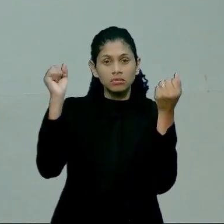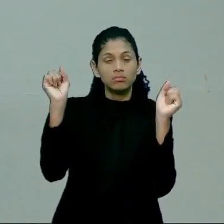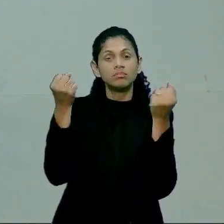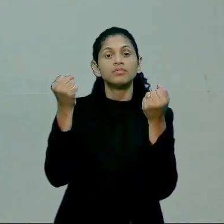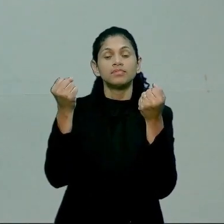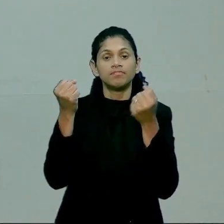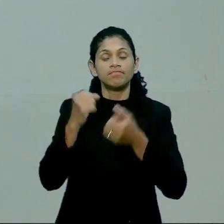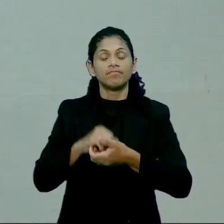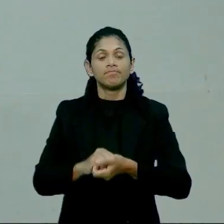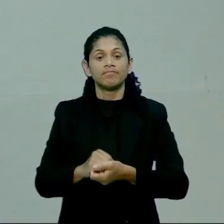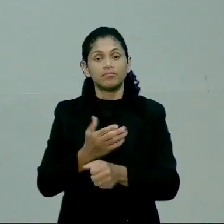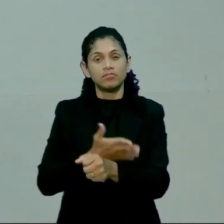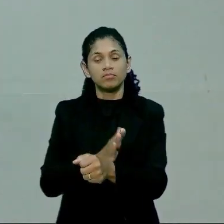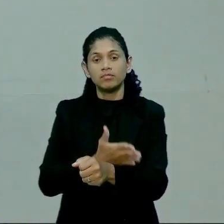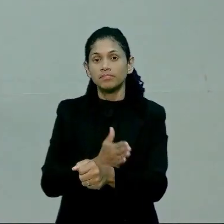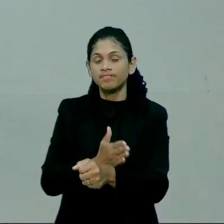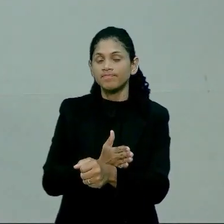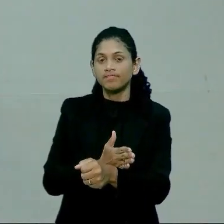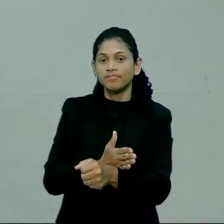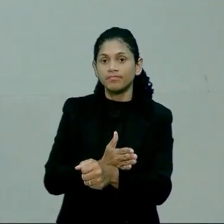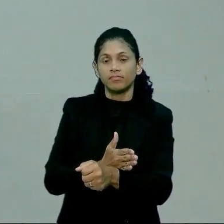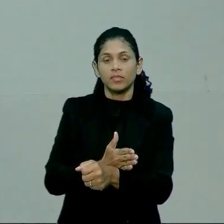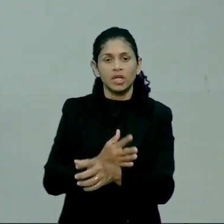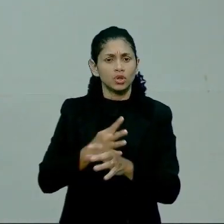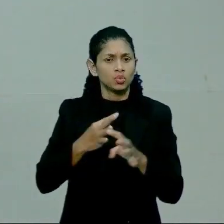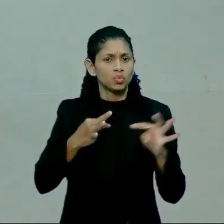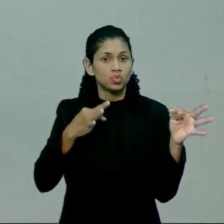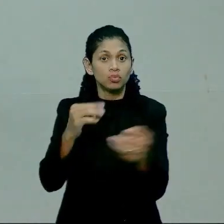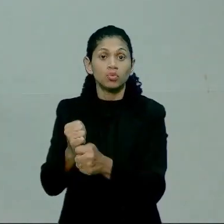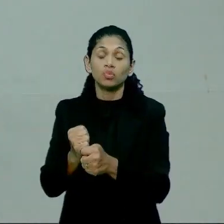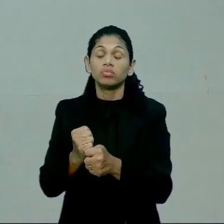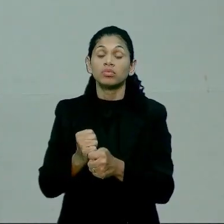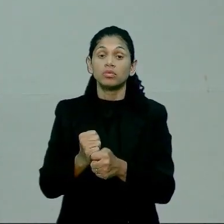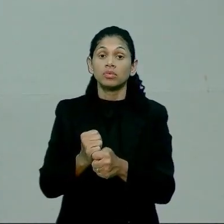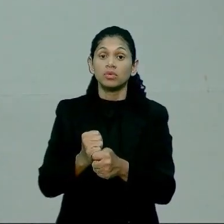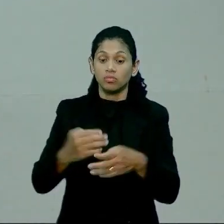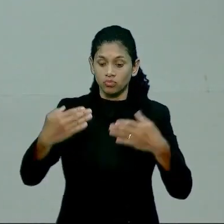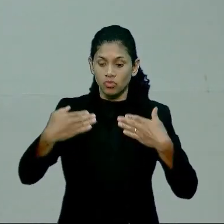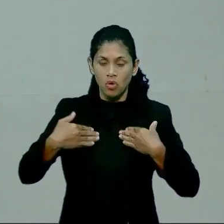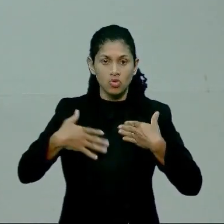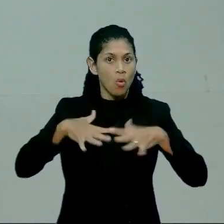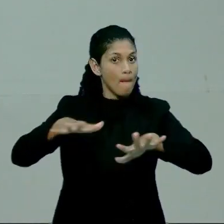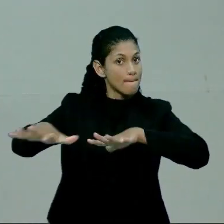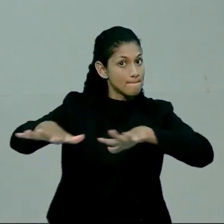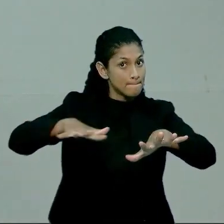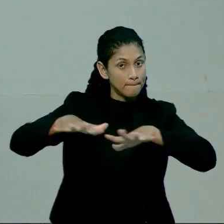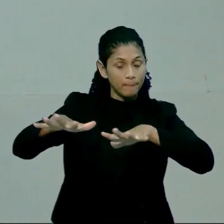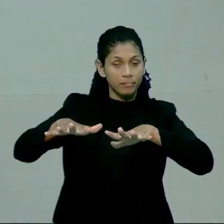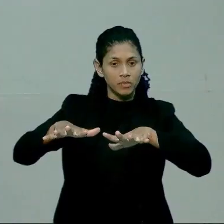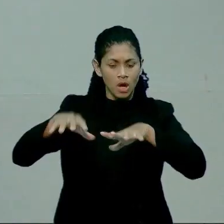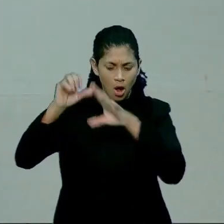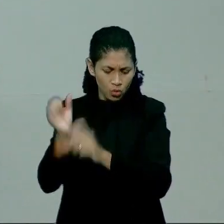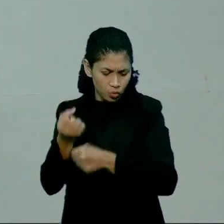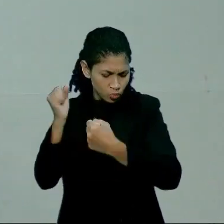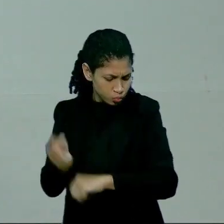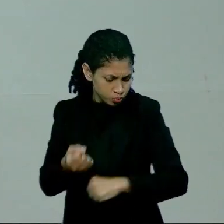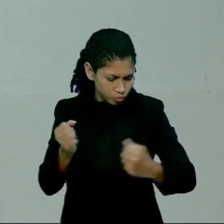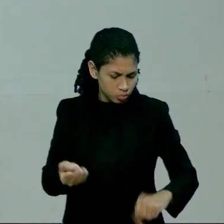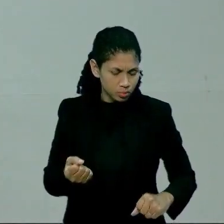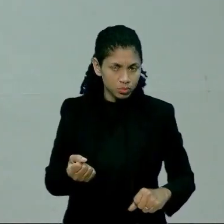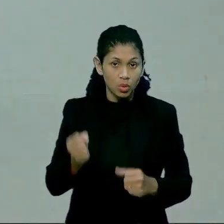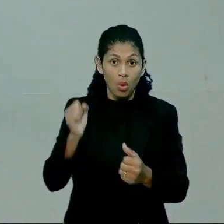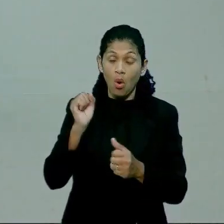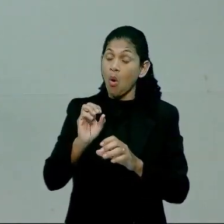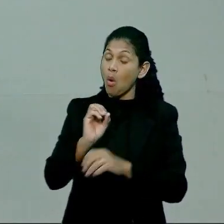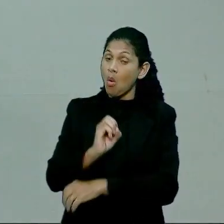toda a prática corporal que bote o nosso corpo em movimento. Tranquilo. Pode ser arrumar a casa a fazer um